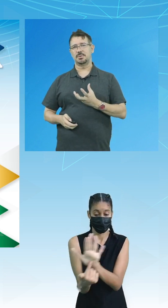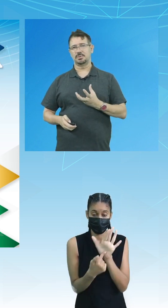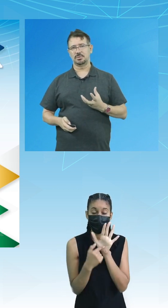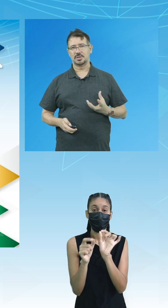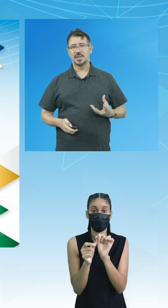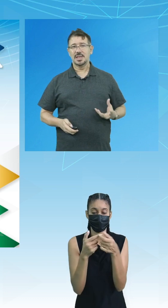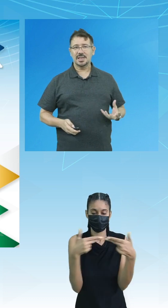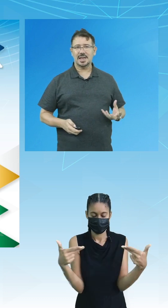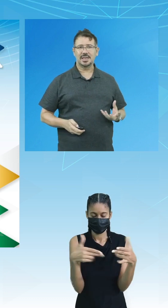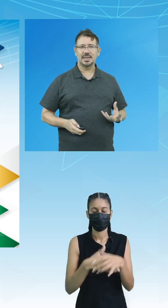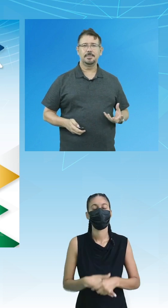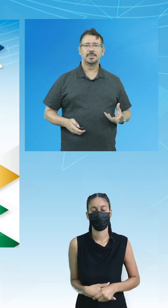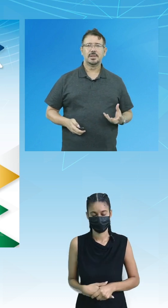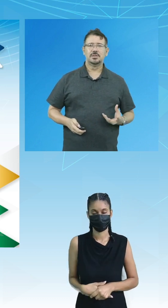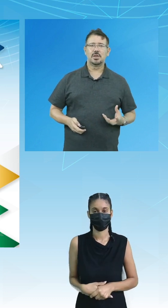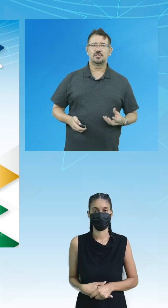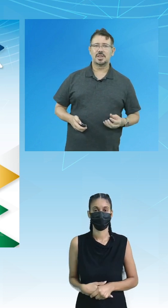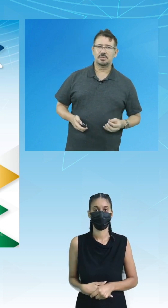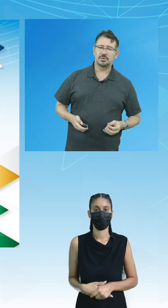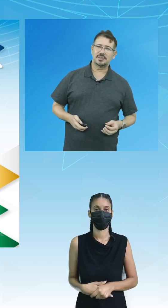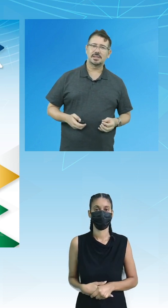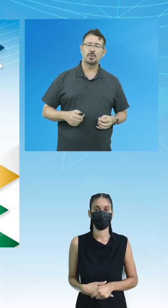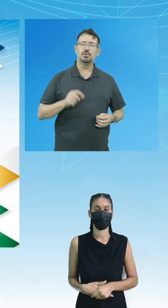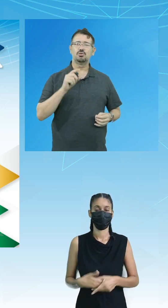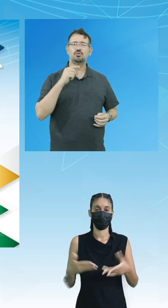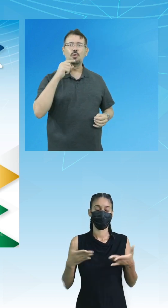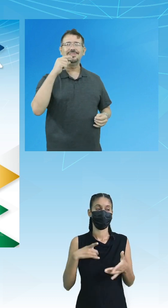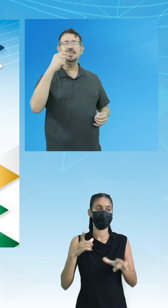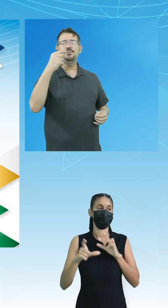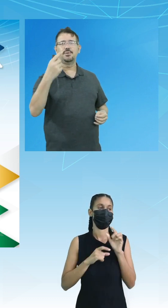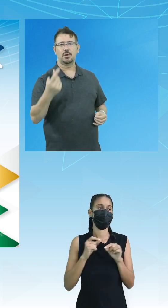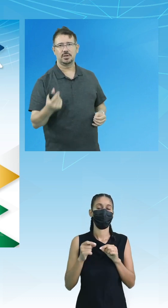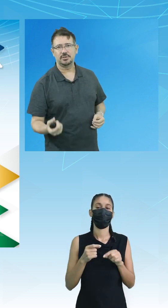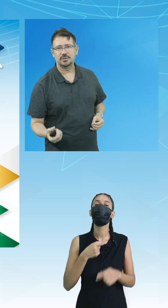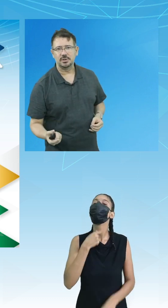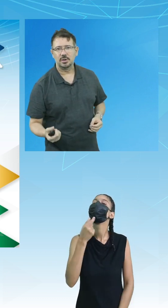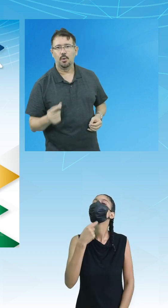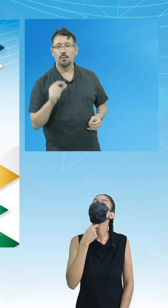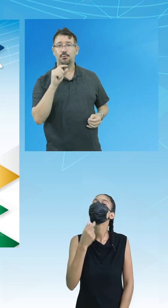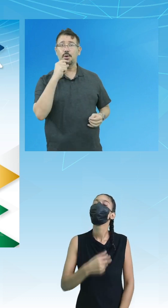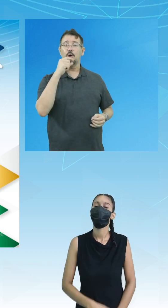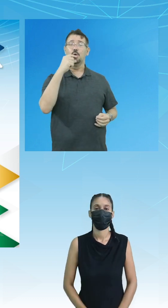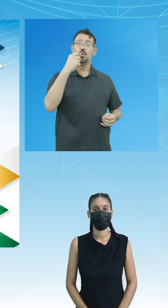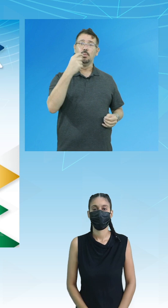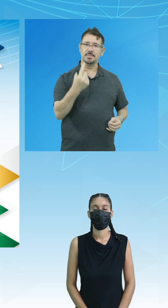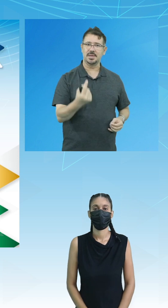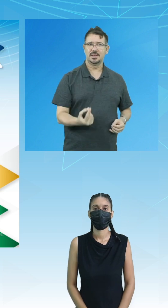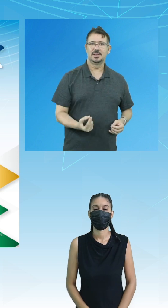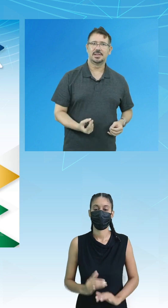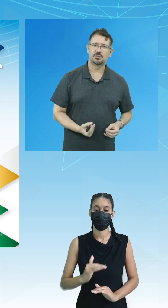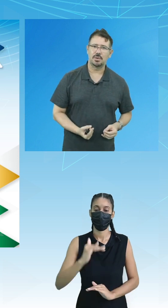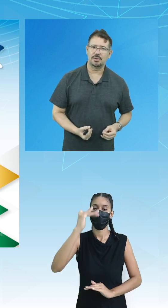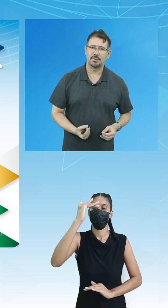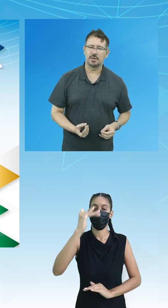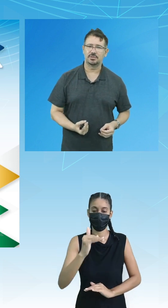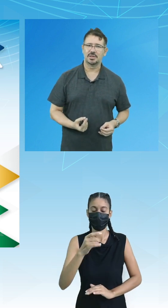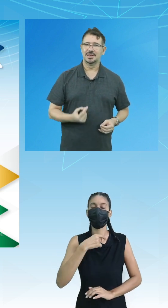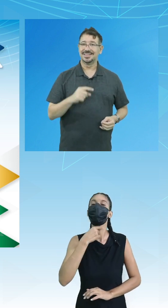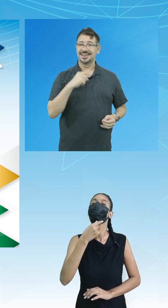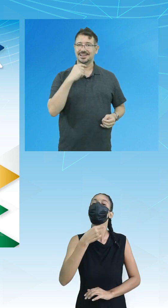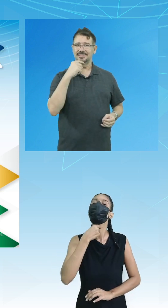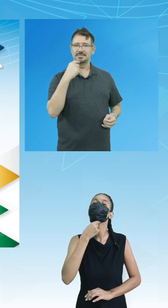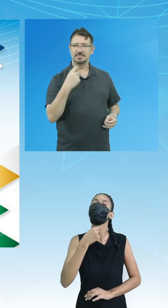esses pontos. E aqui nós temos o tom de voz, o volume da sua